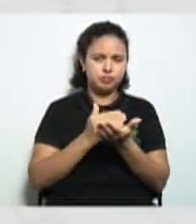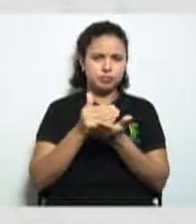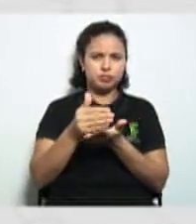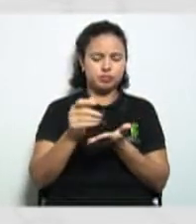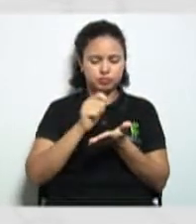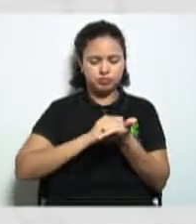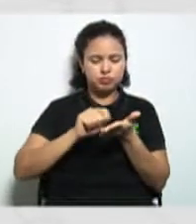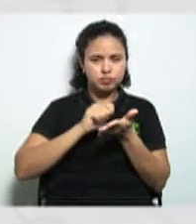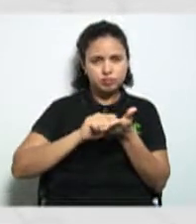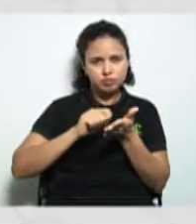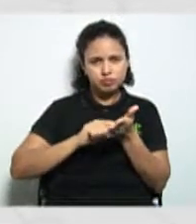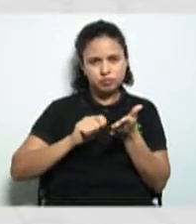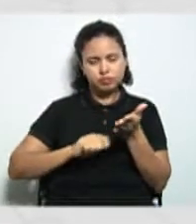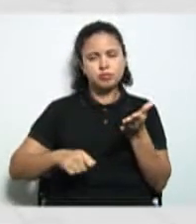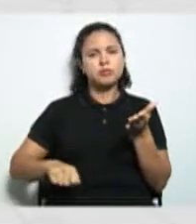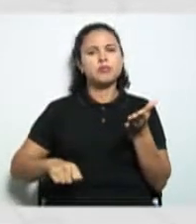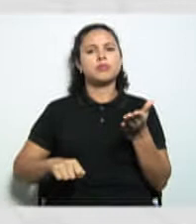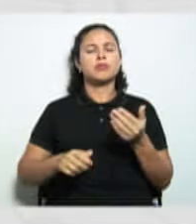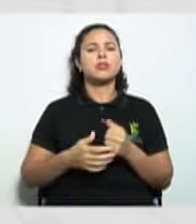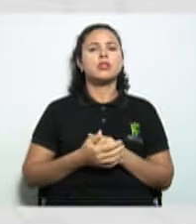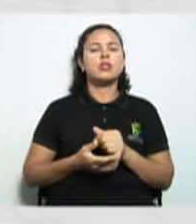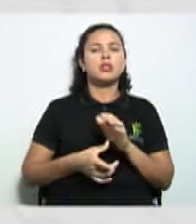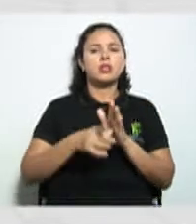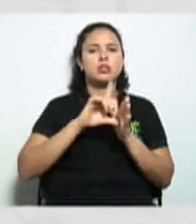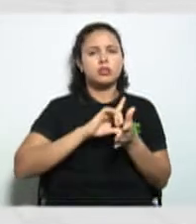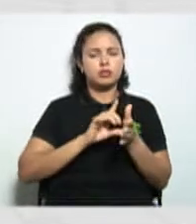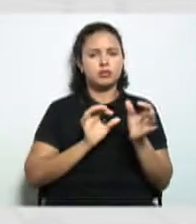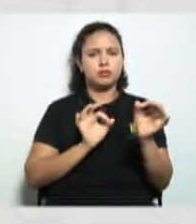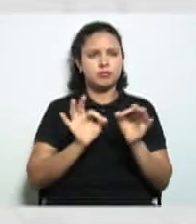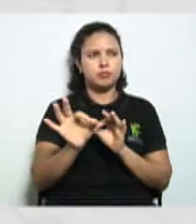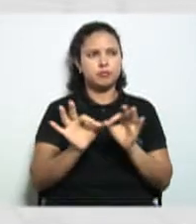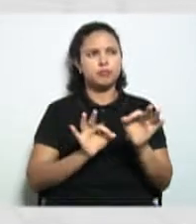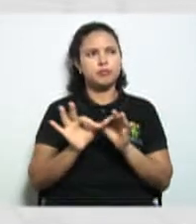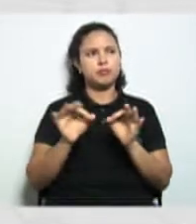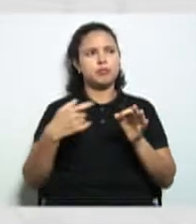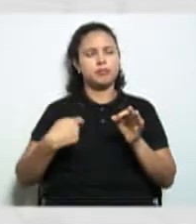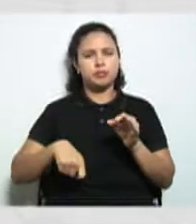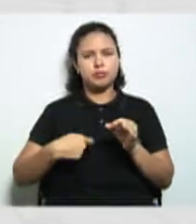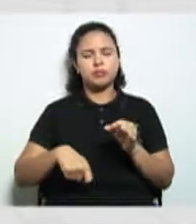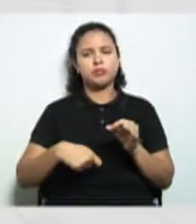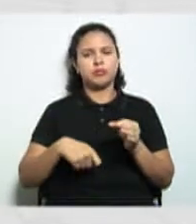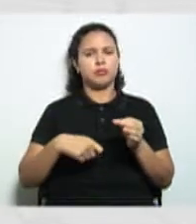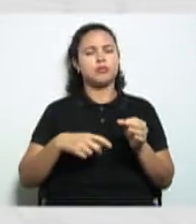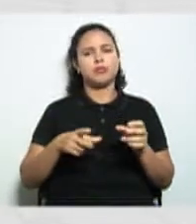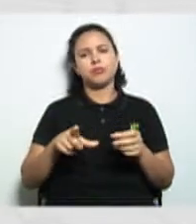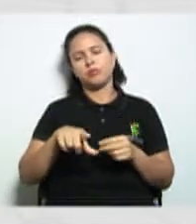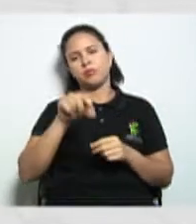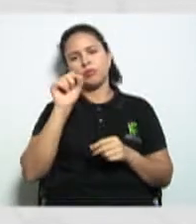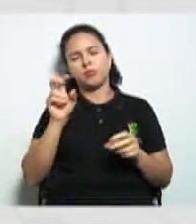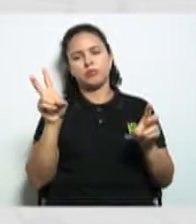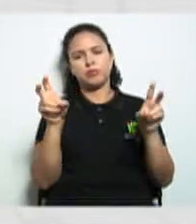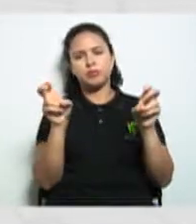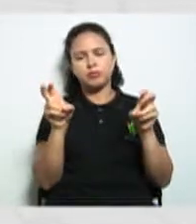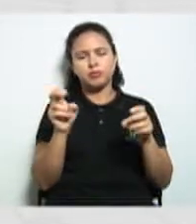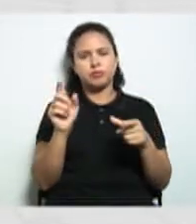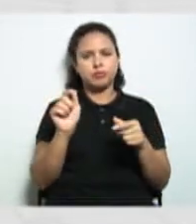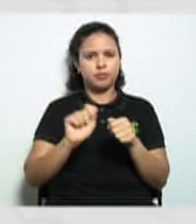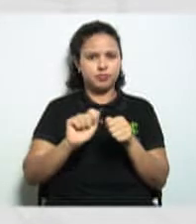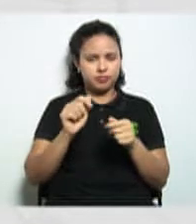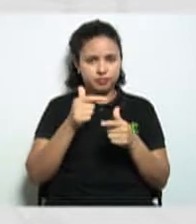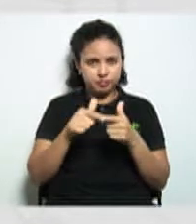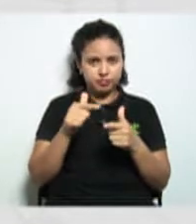esse projeto, Então, por isso que antes de elaborar, eu vou definir tema, formular problema